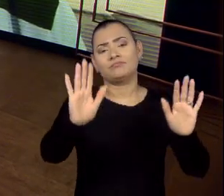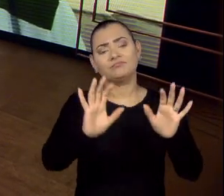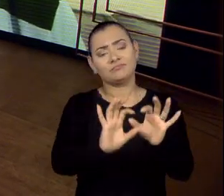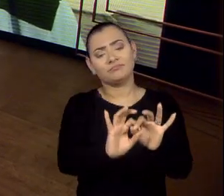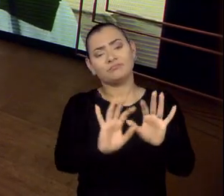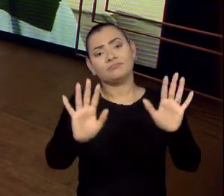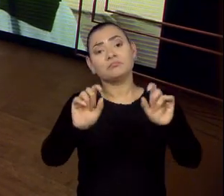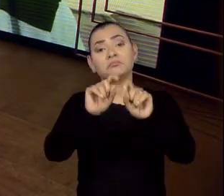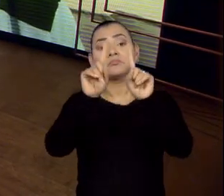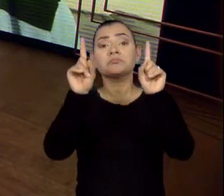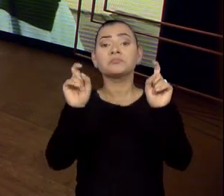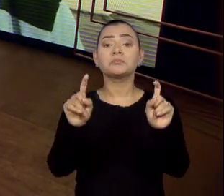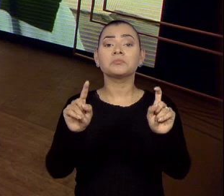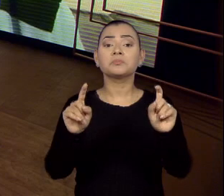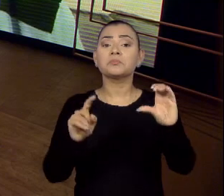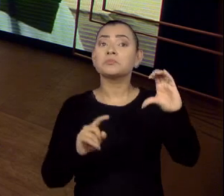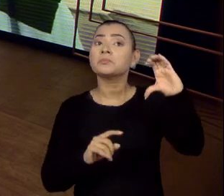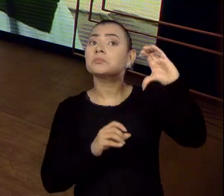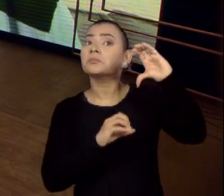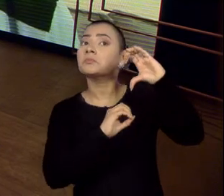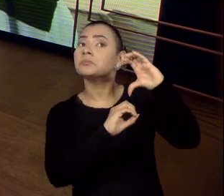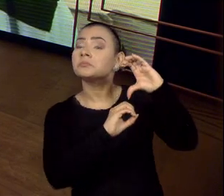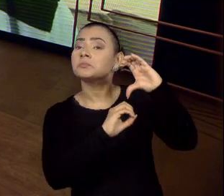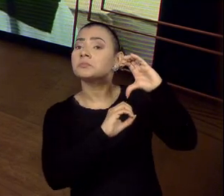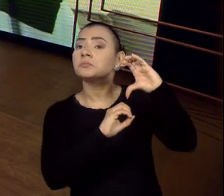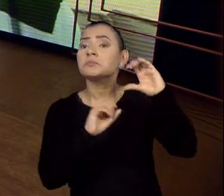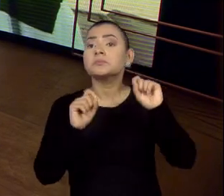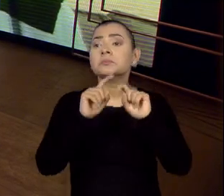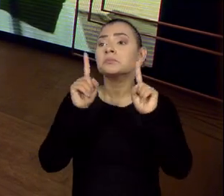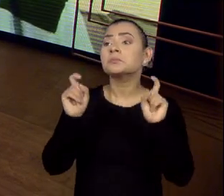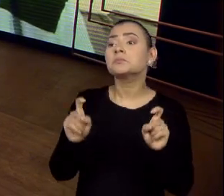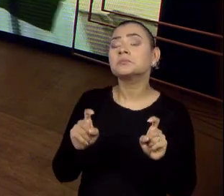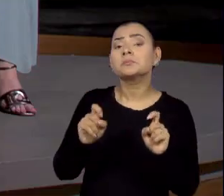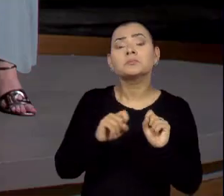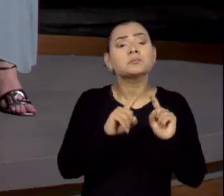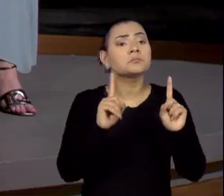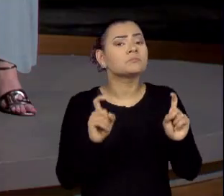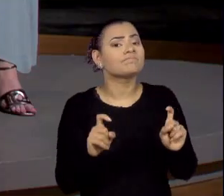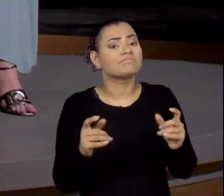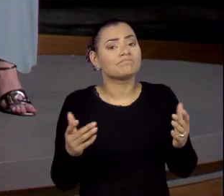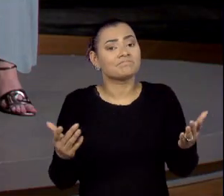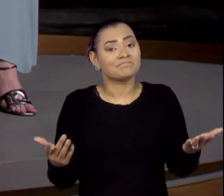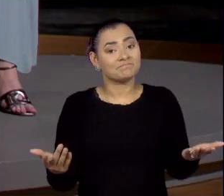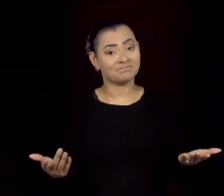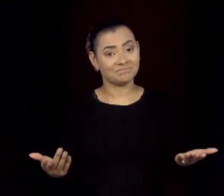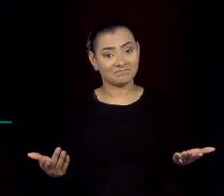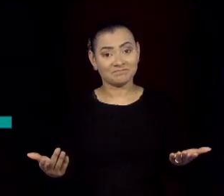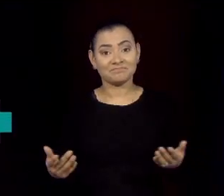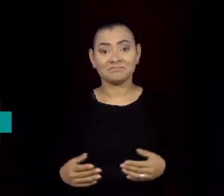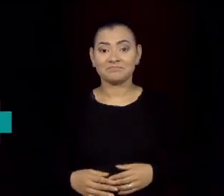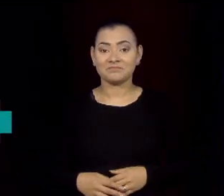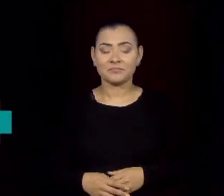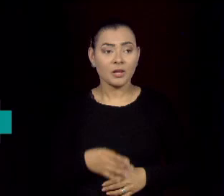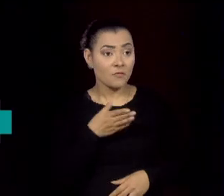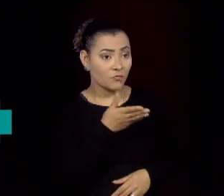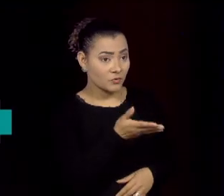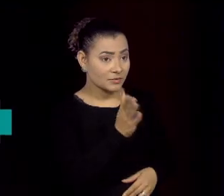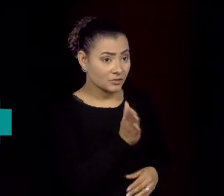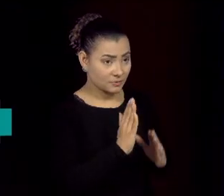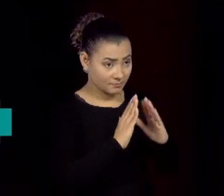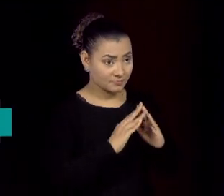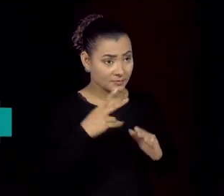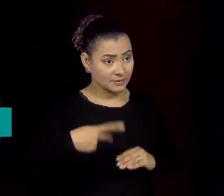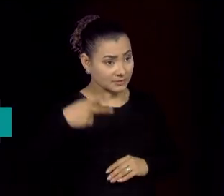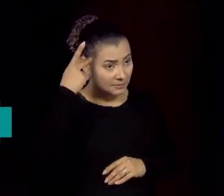uma interrogação, eu deixo sempre uma dúvida. Cada um que vai decidir o que vai acontecer ou não. Você chegou aqui em São Paulo,